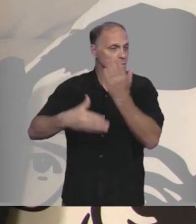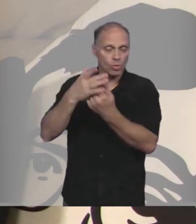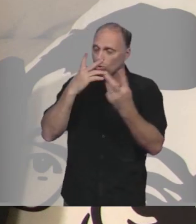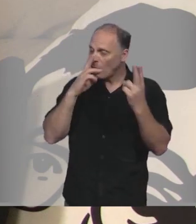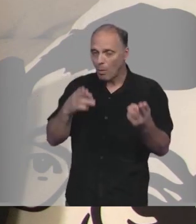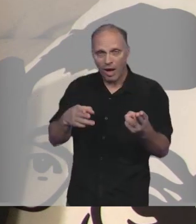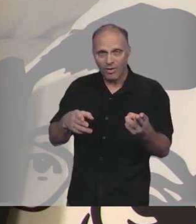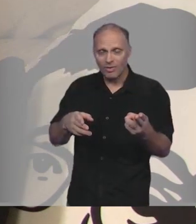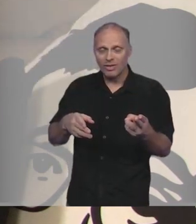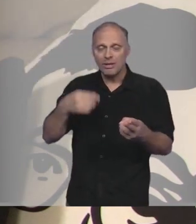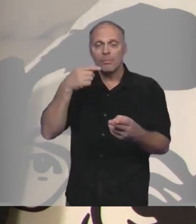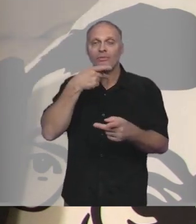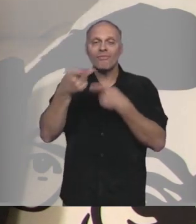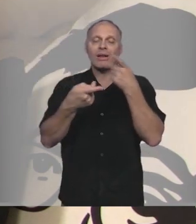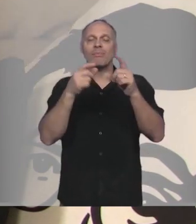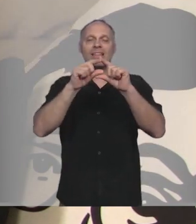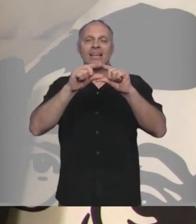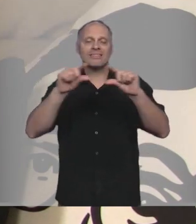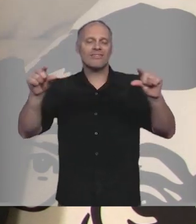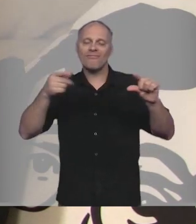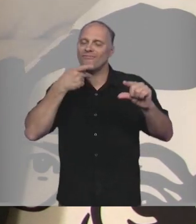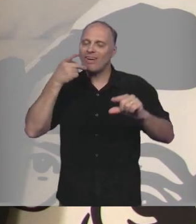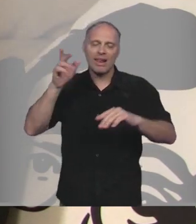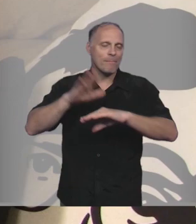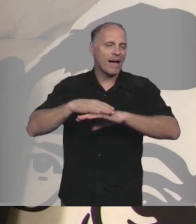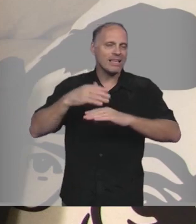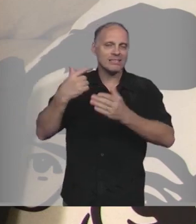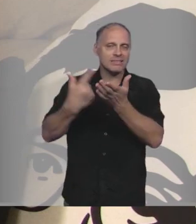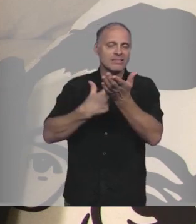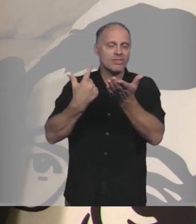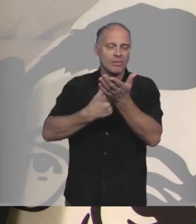né, mulher só se bate para descarregar energia.